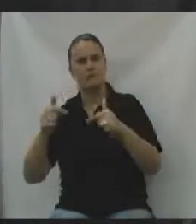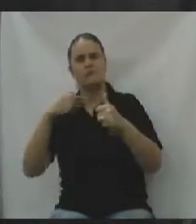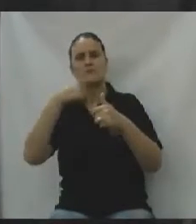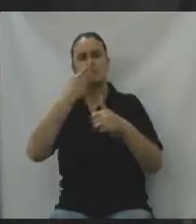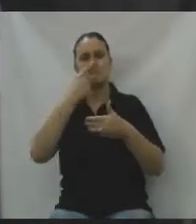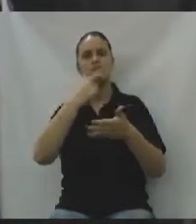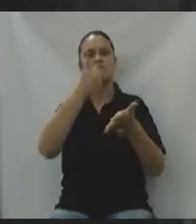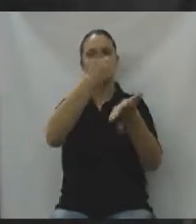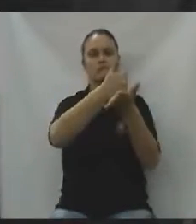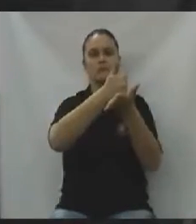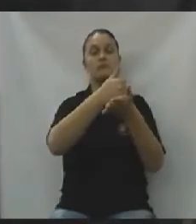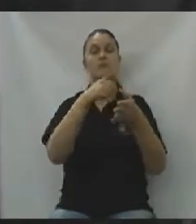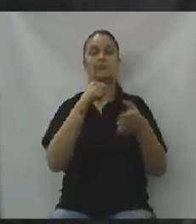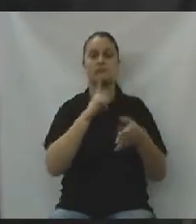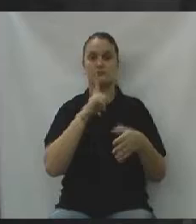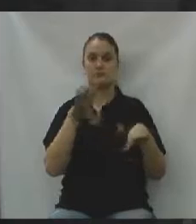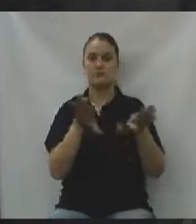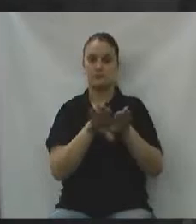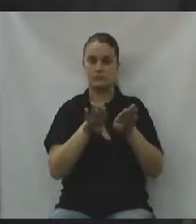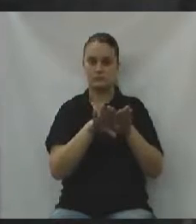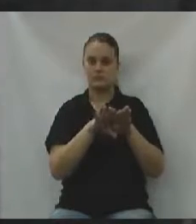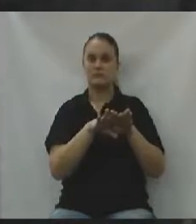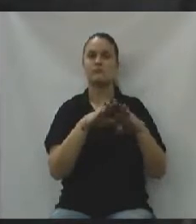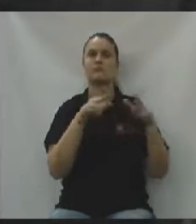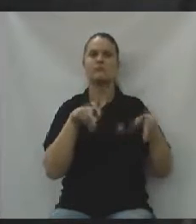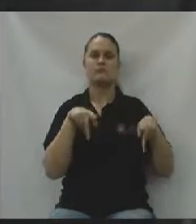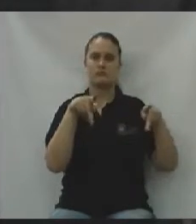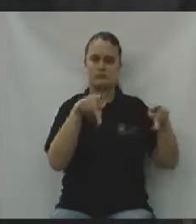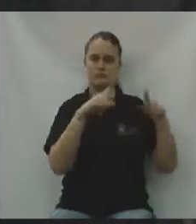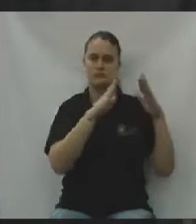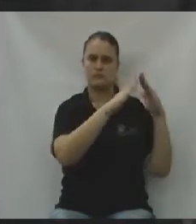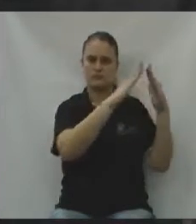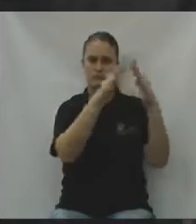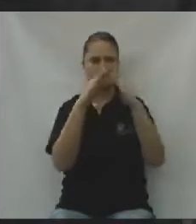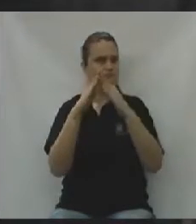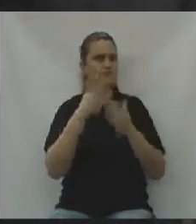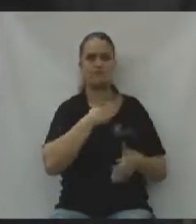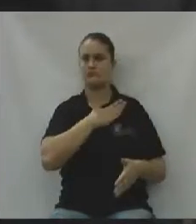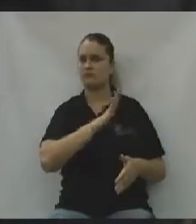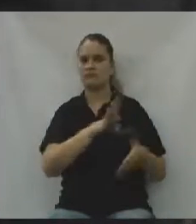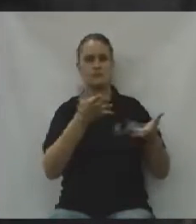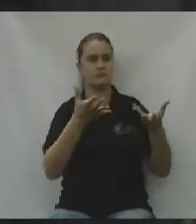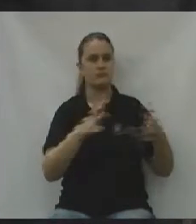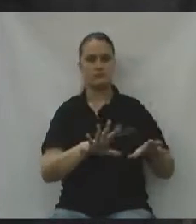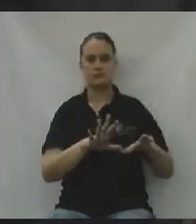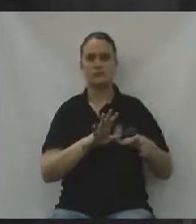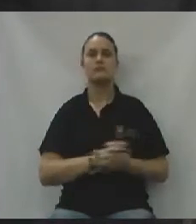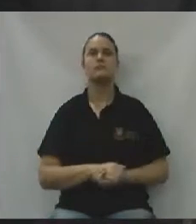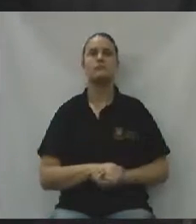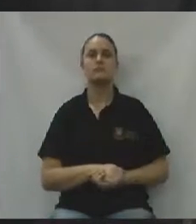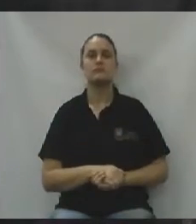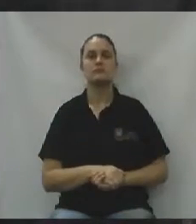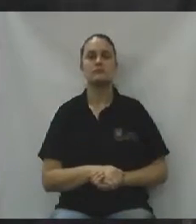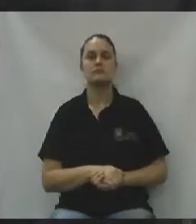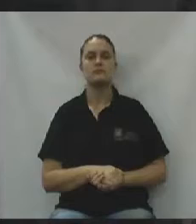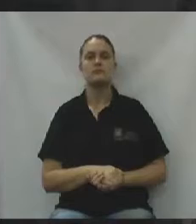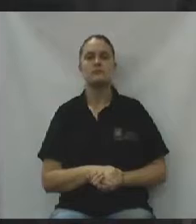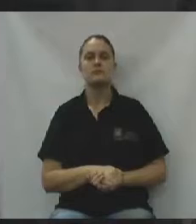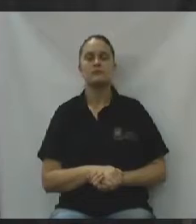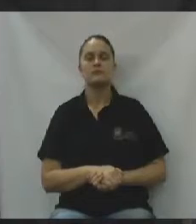favoráveis. Existe também o contraposto por moradores e munícipes,